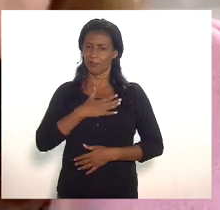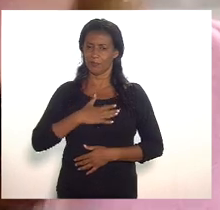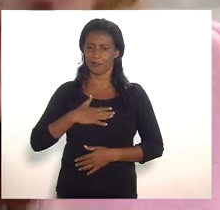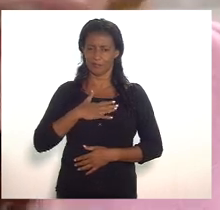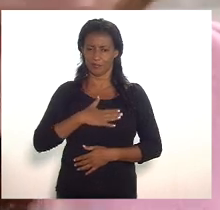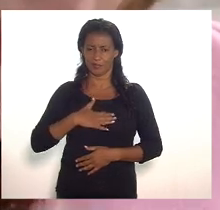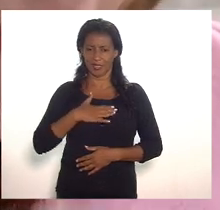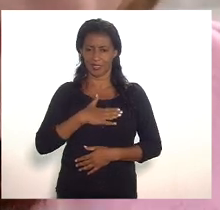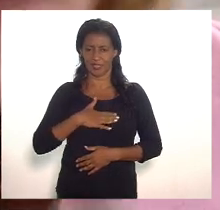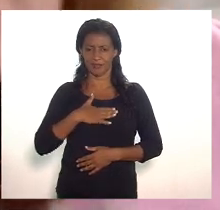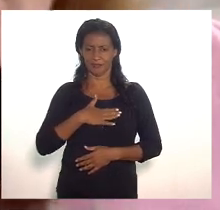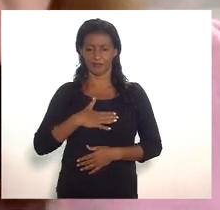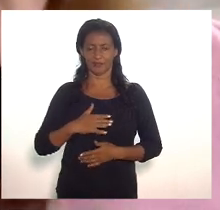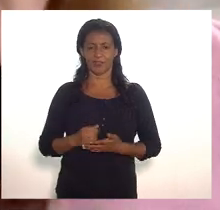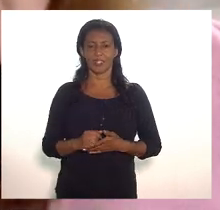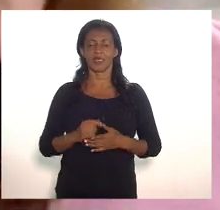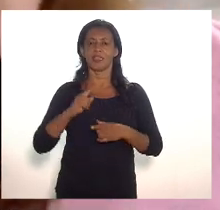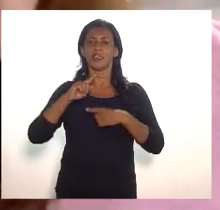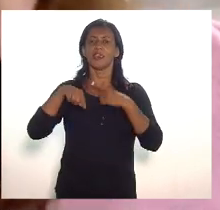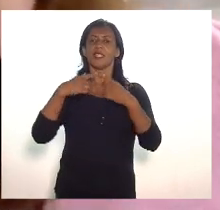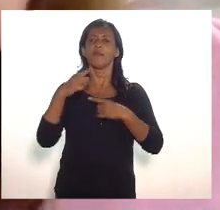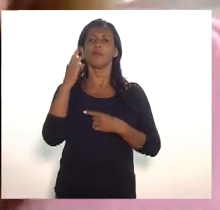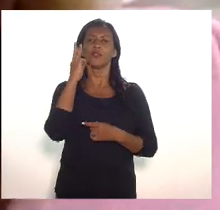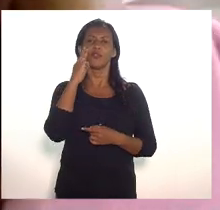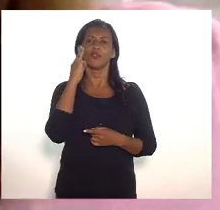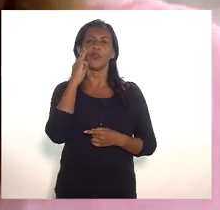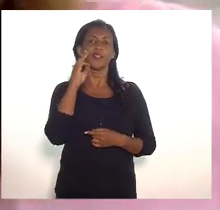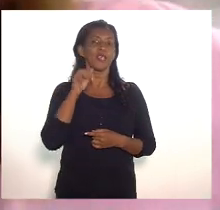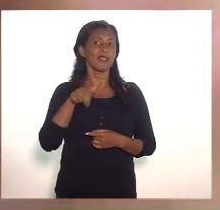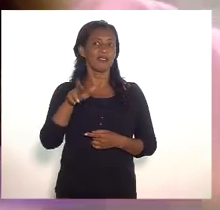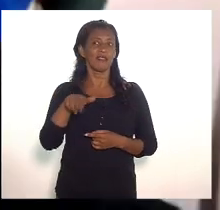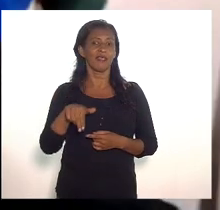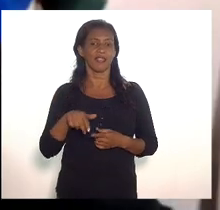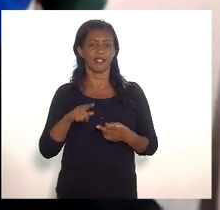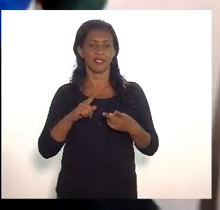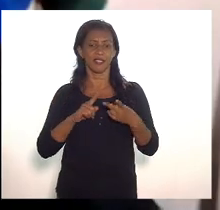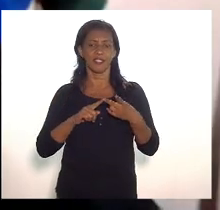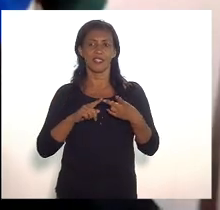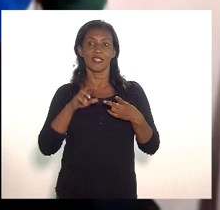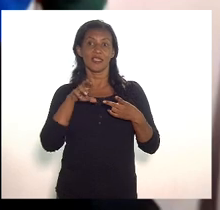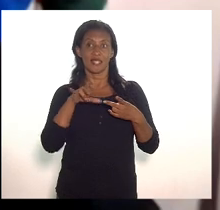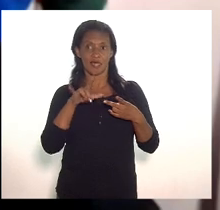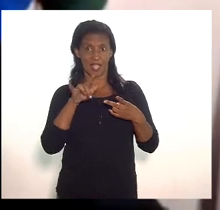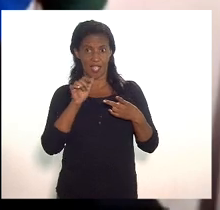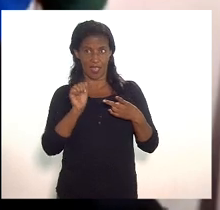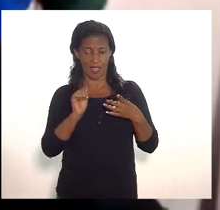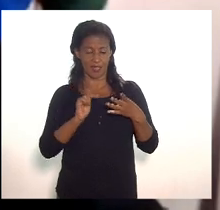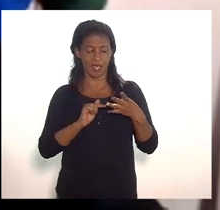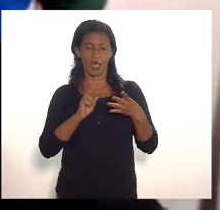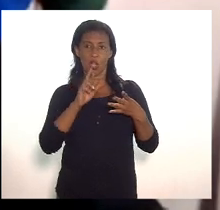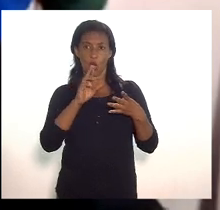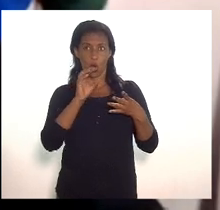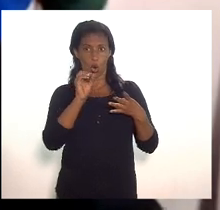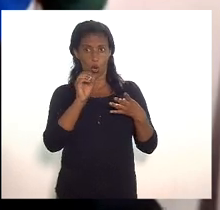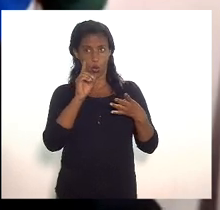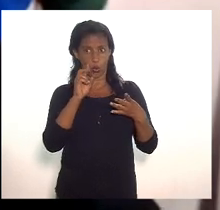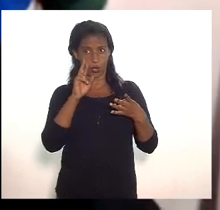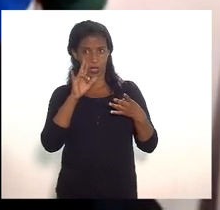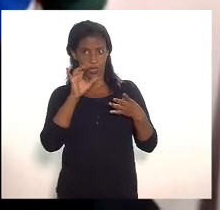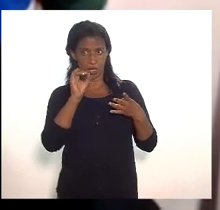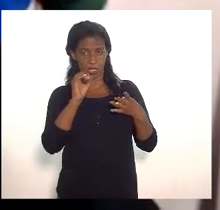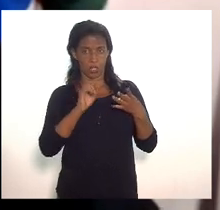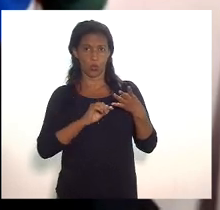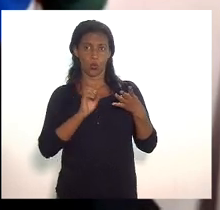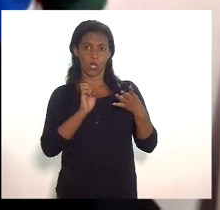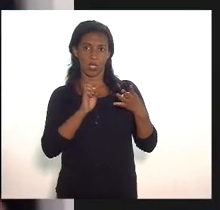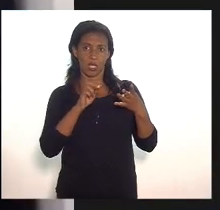Por gentileza, depois de Valdec Carneiro, quem é? Célia Jordão, Rodrigo Amorim e